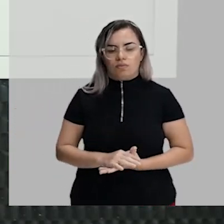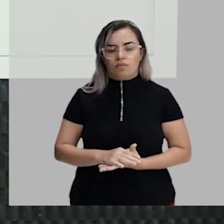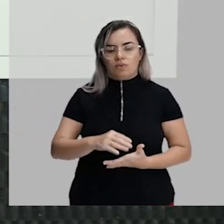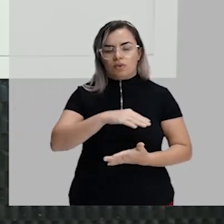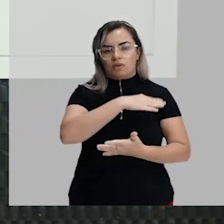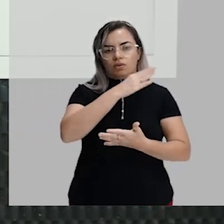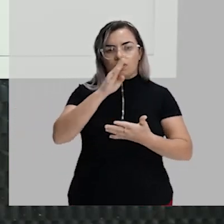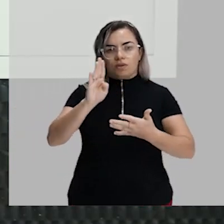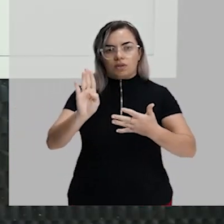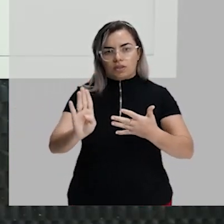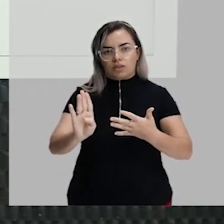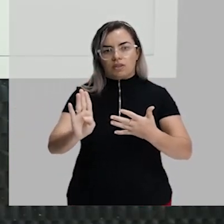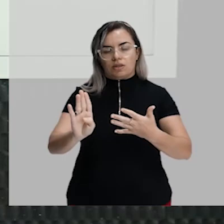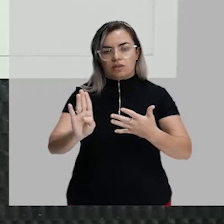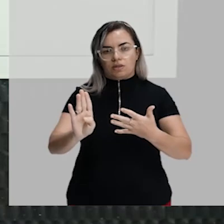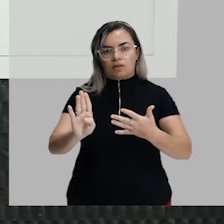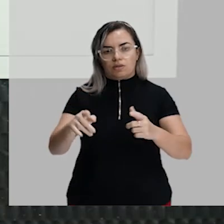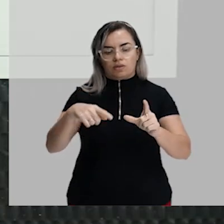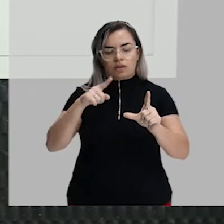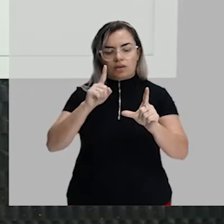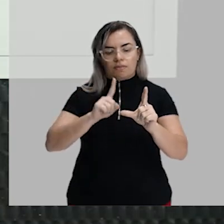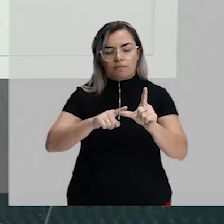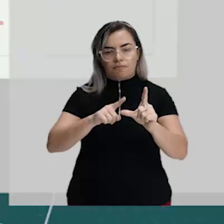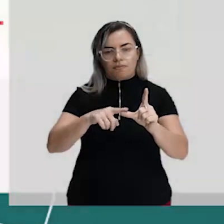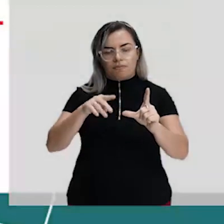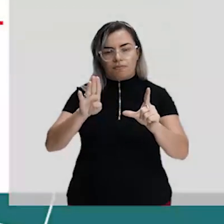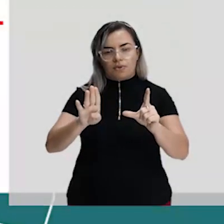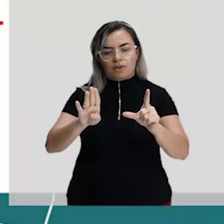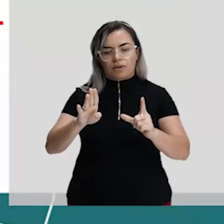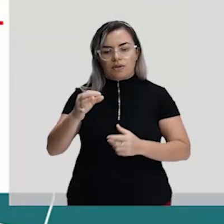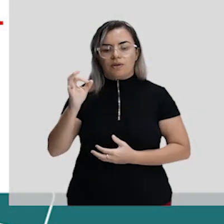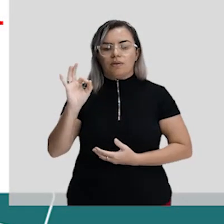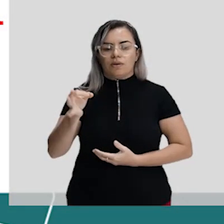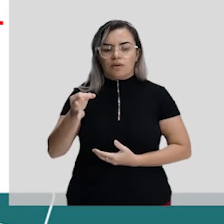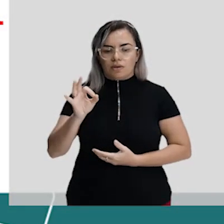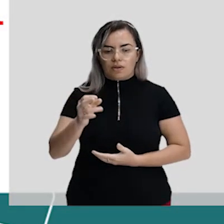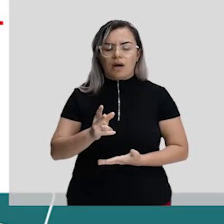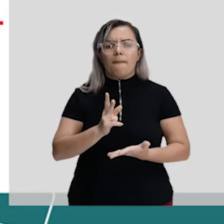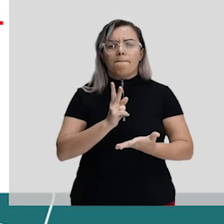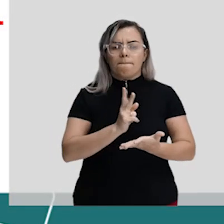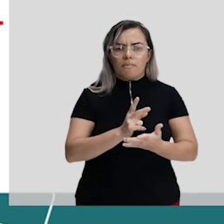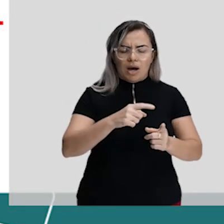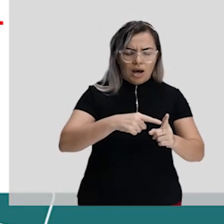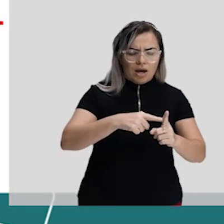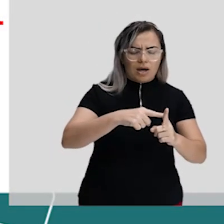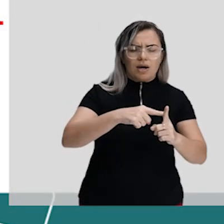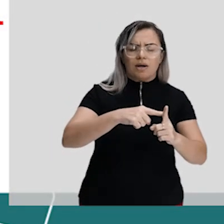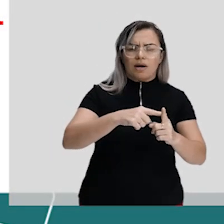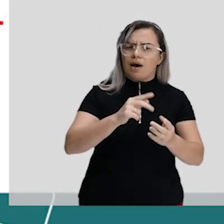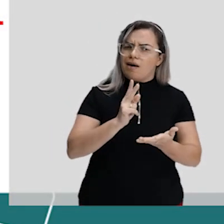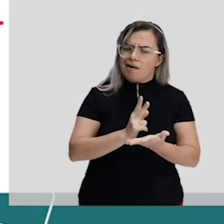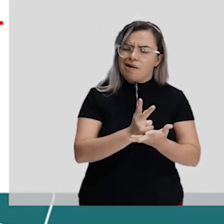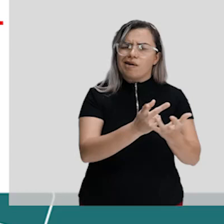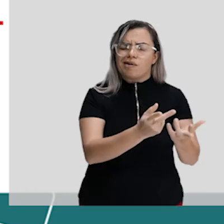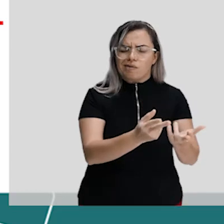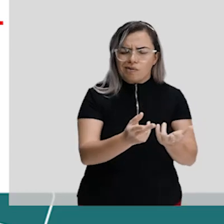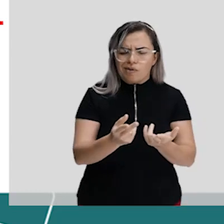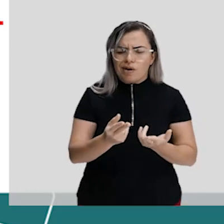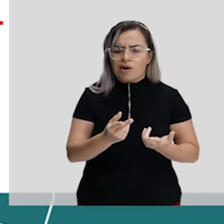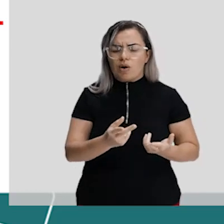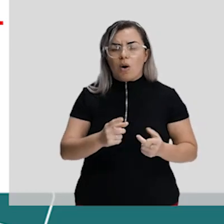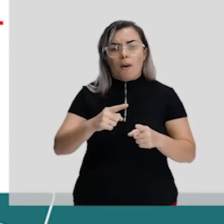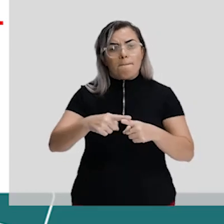B, certo? A temperatura permanece constante, mas o volume do sistema ele